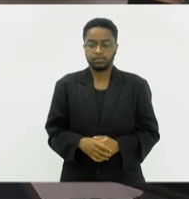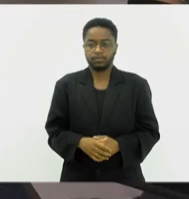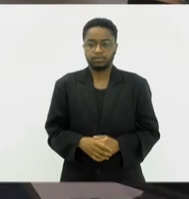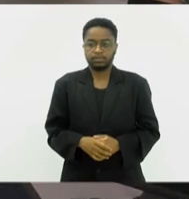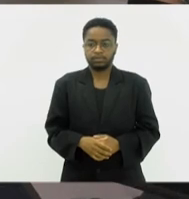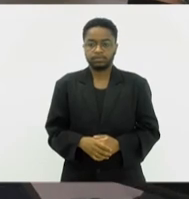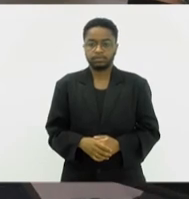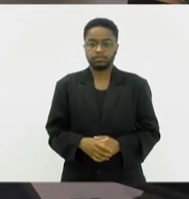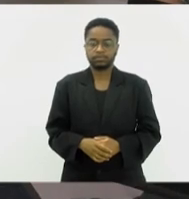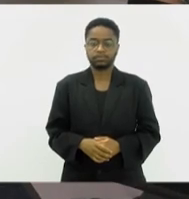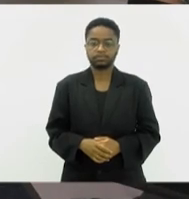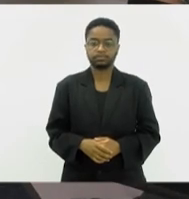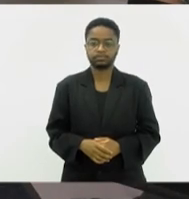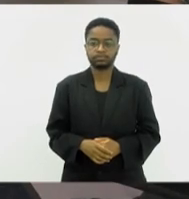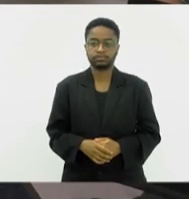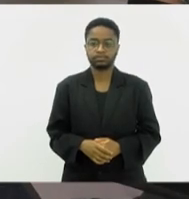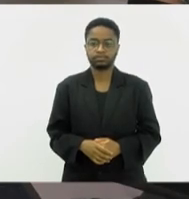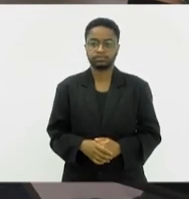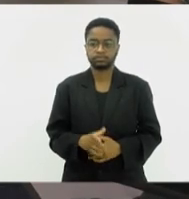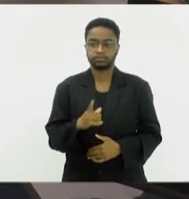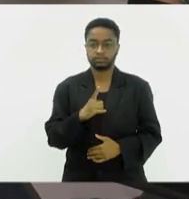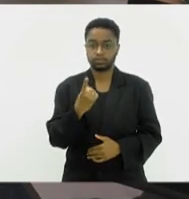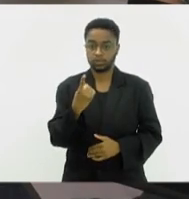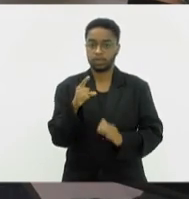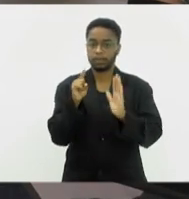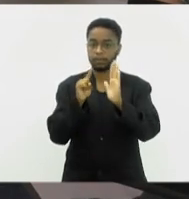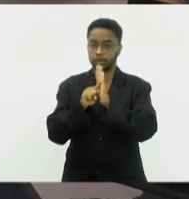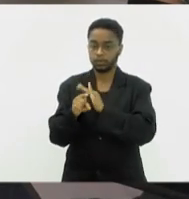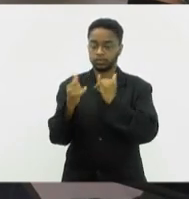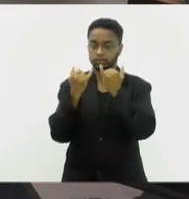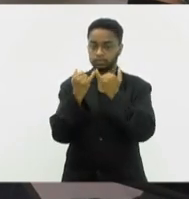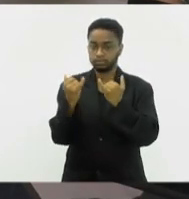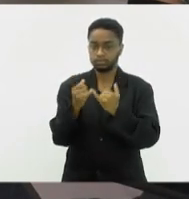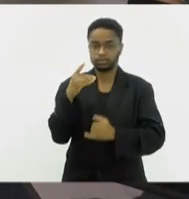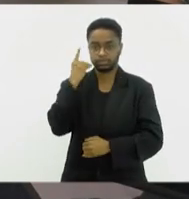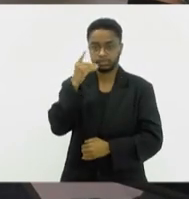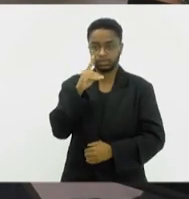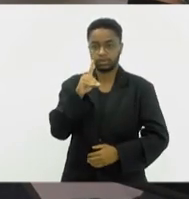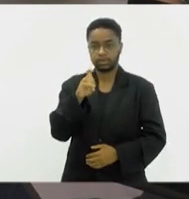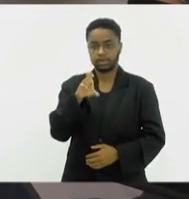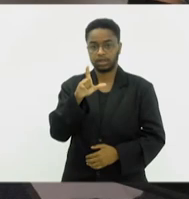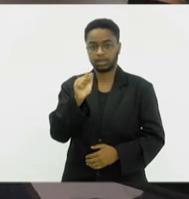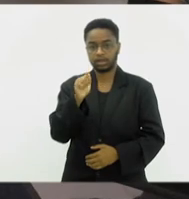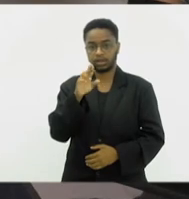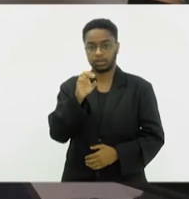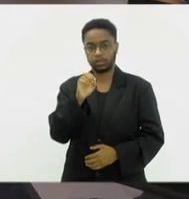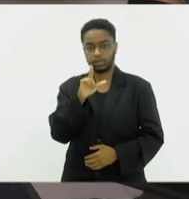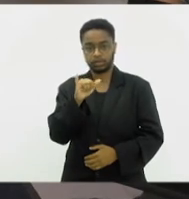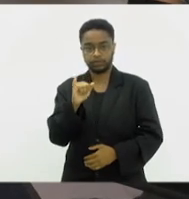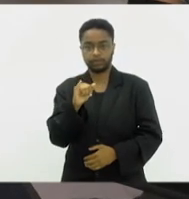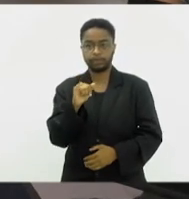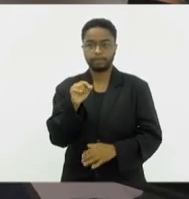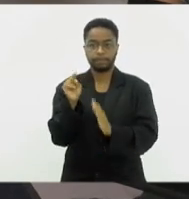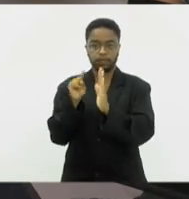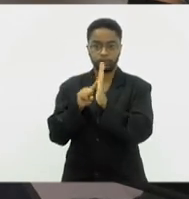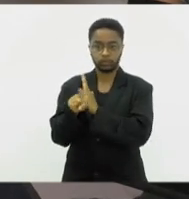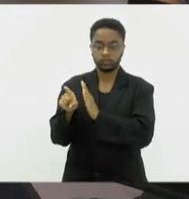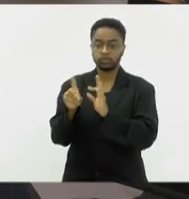Eu tinha um questionamento muito parecido com o que o deputado Delaroli fez, relacionado a